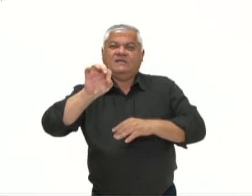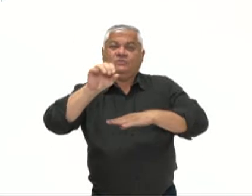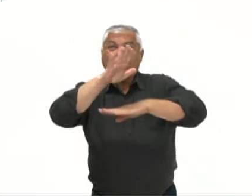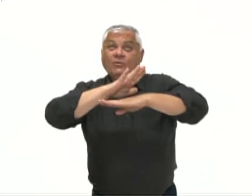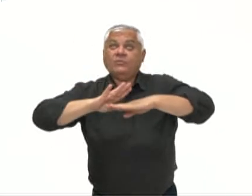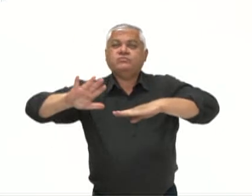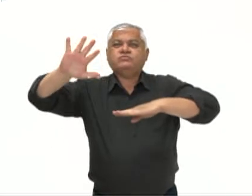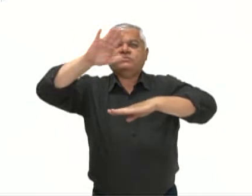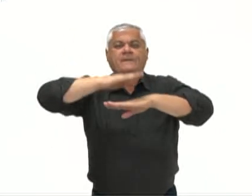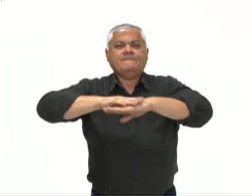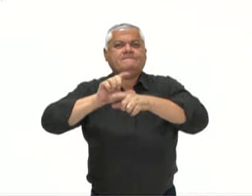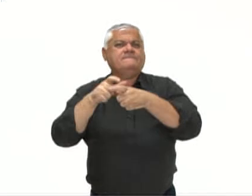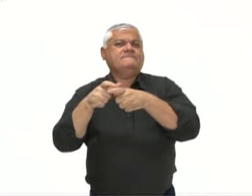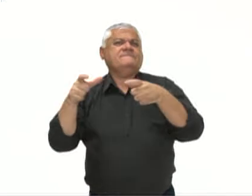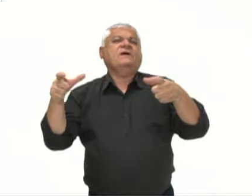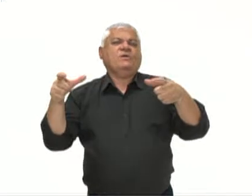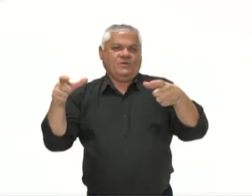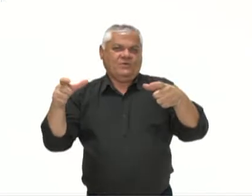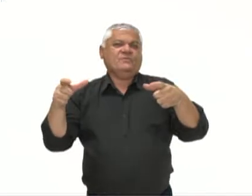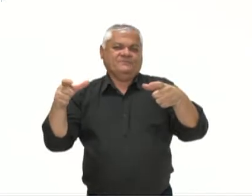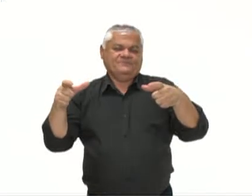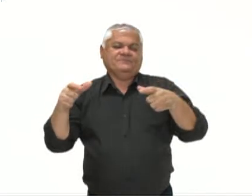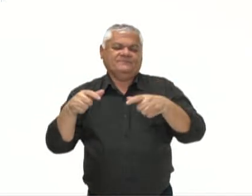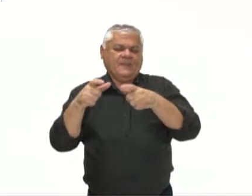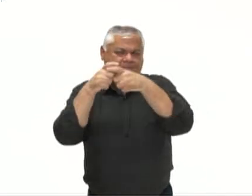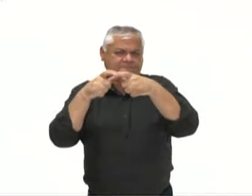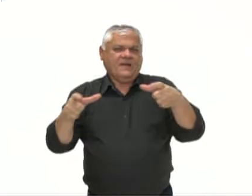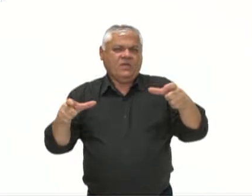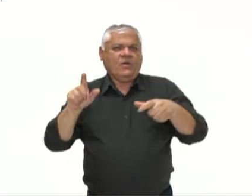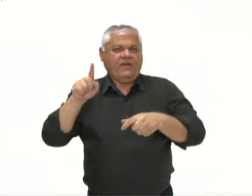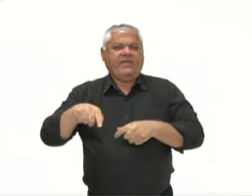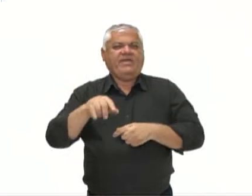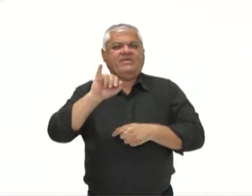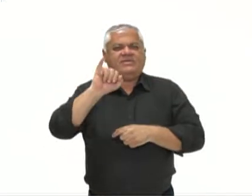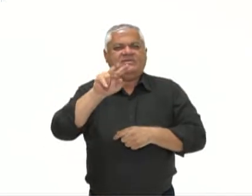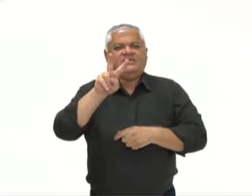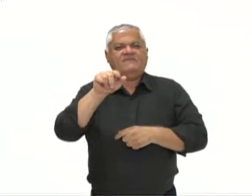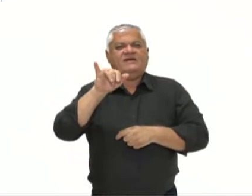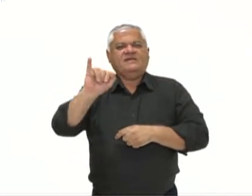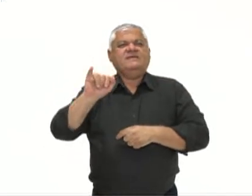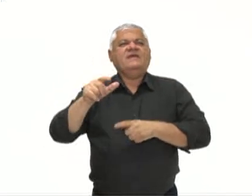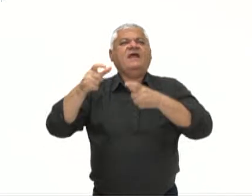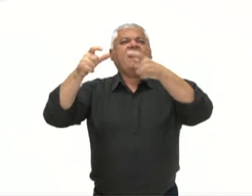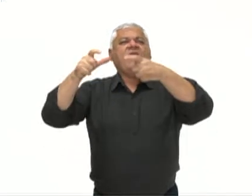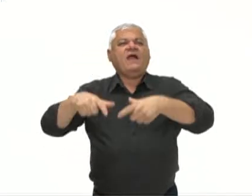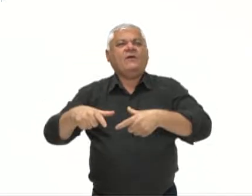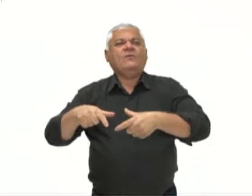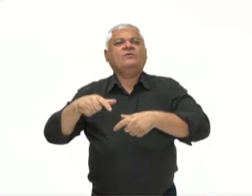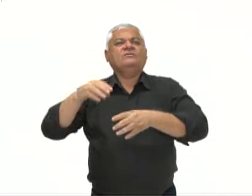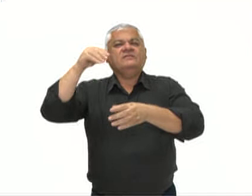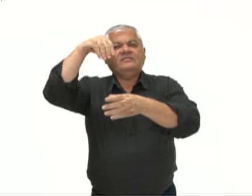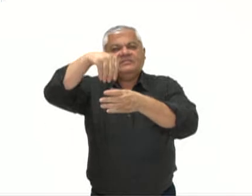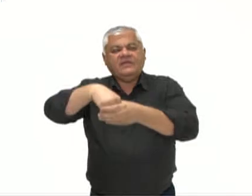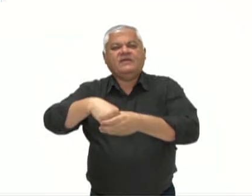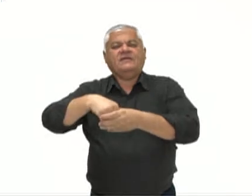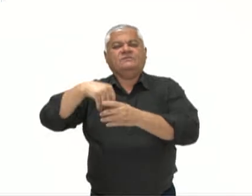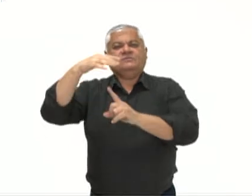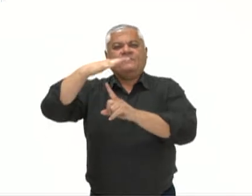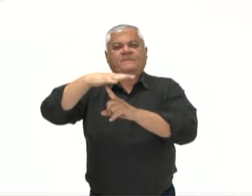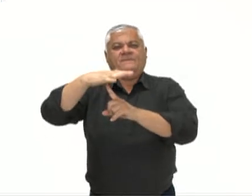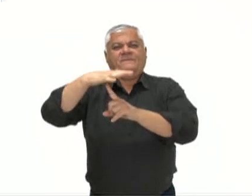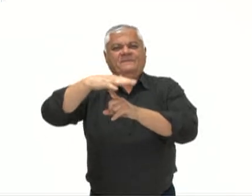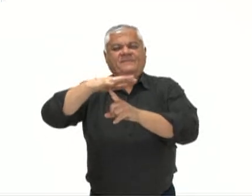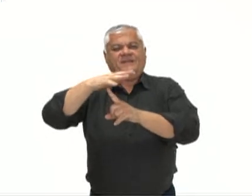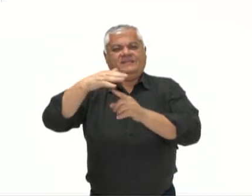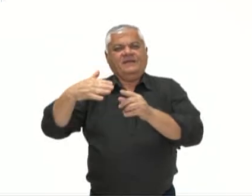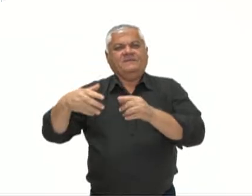a maior bacia hidrográfica do território paranaense, estando localizada integralmente dentro dos limites do estado